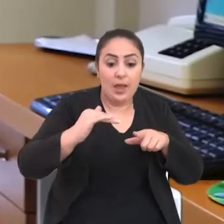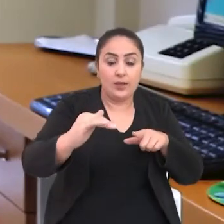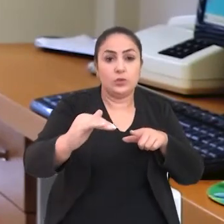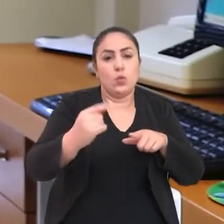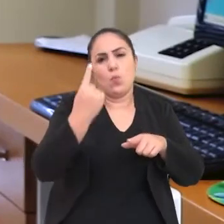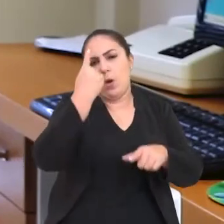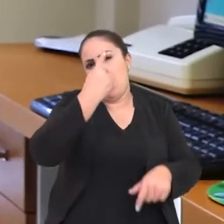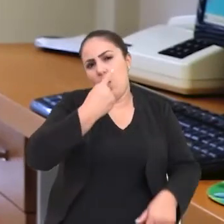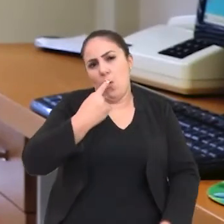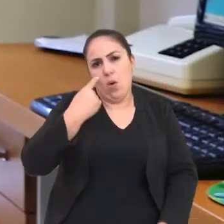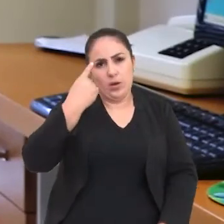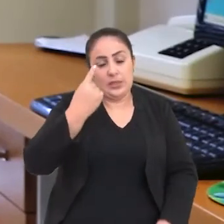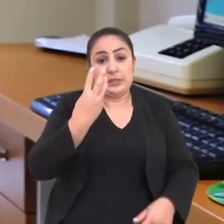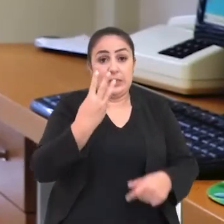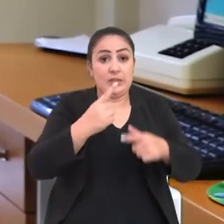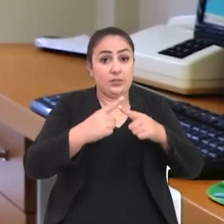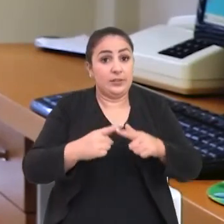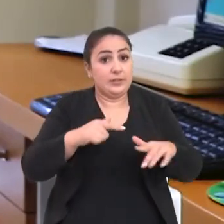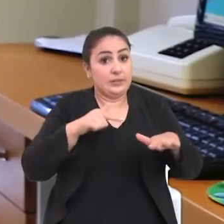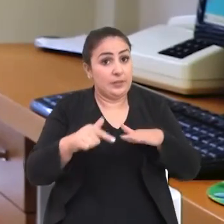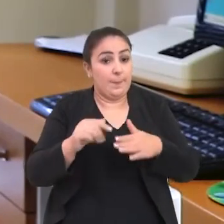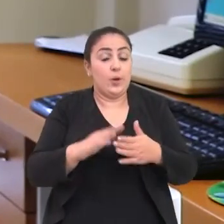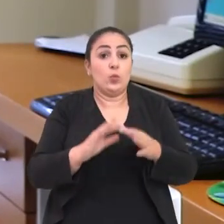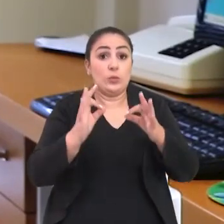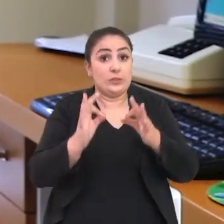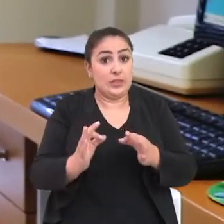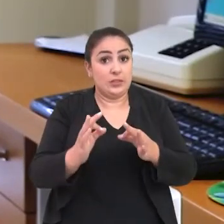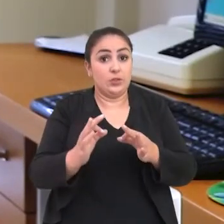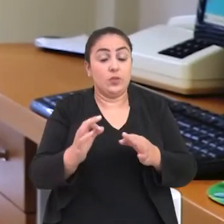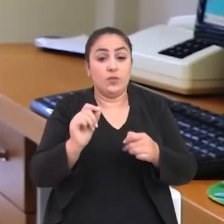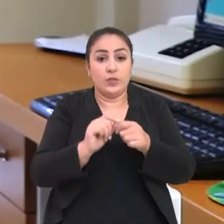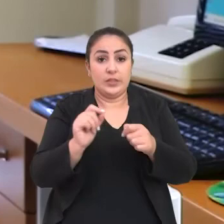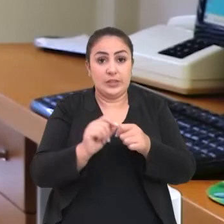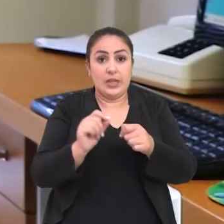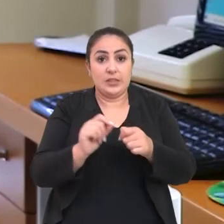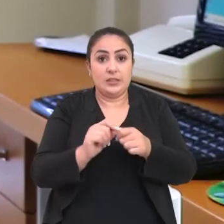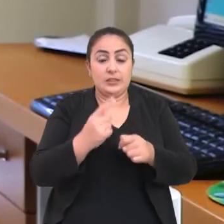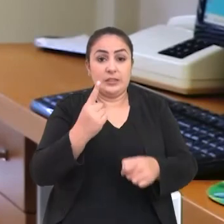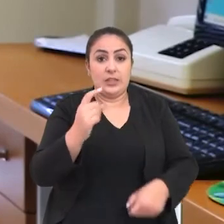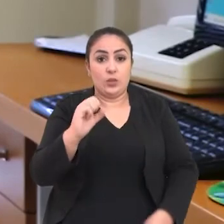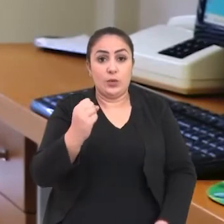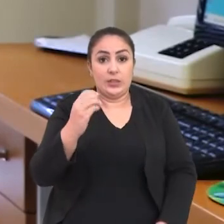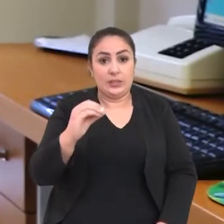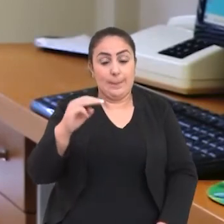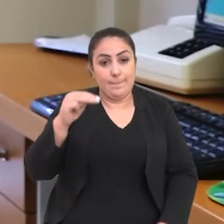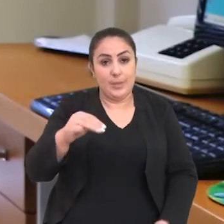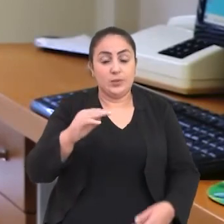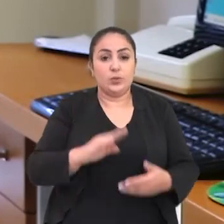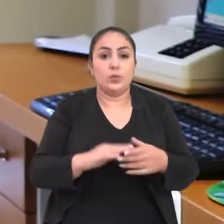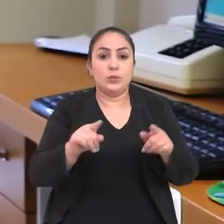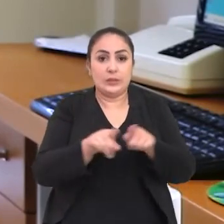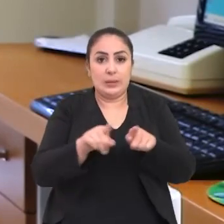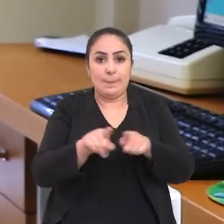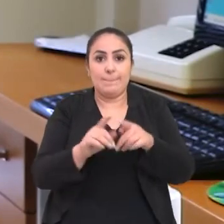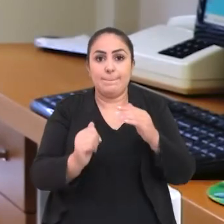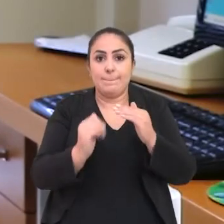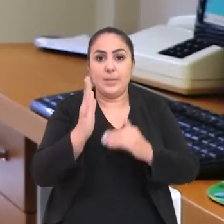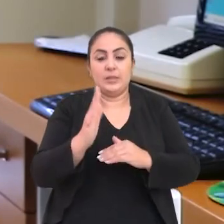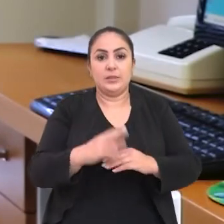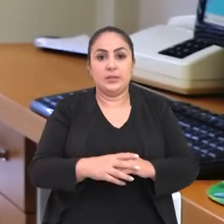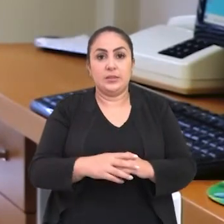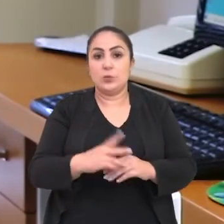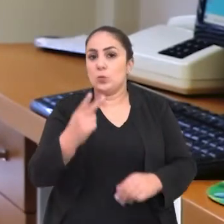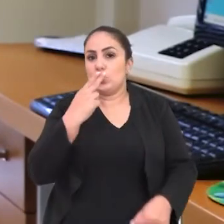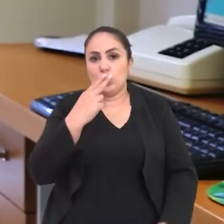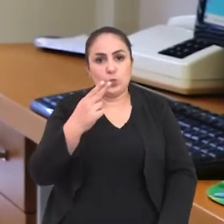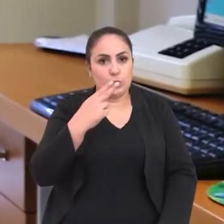O ideal seria que fosse 1 hora, 3 vezes por semana, perfazendo esses 180 minutos. Além